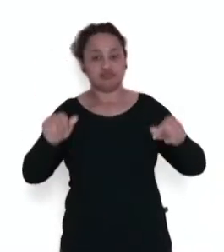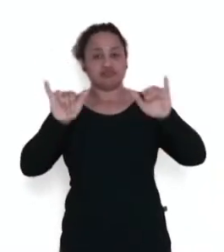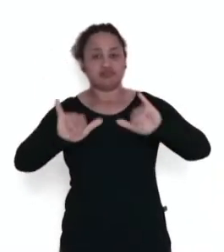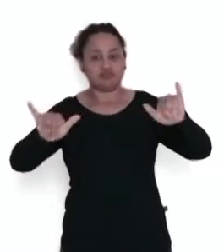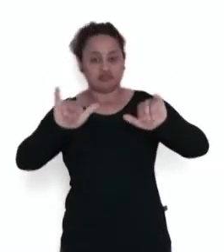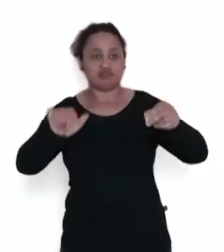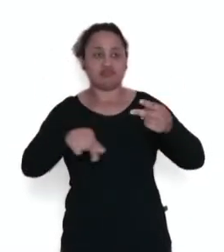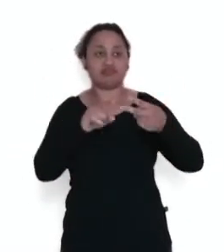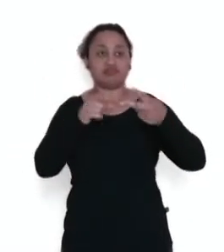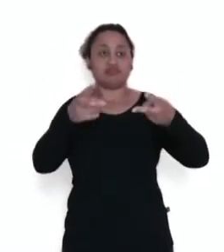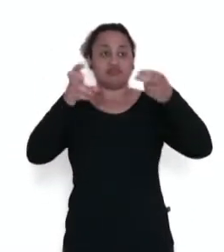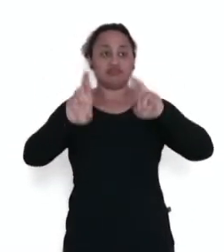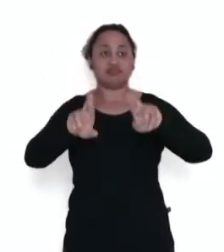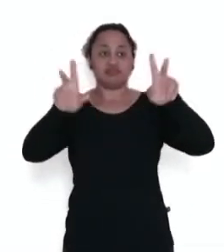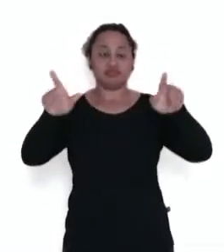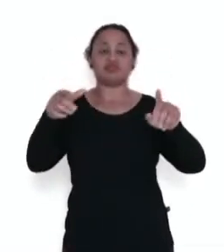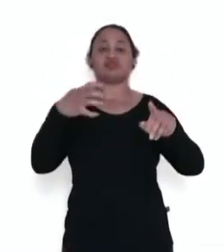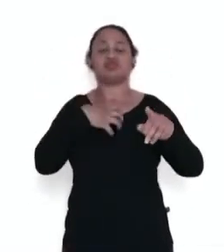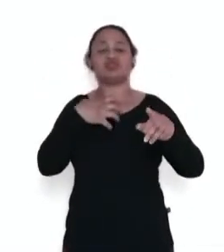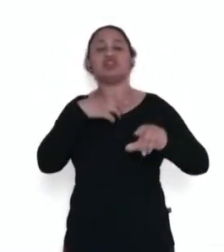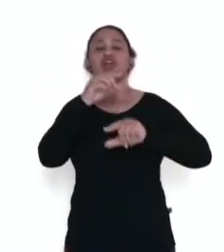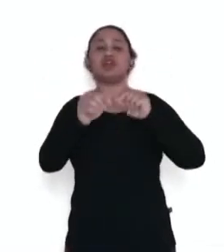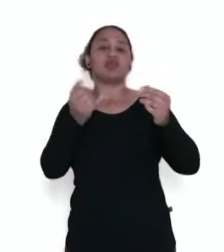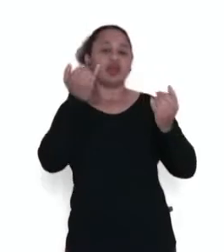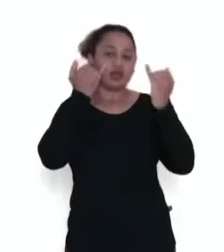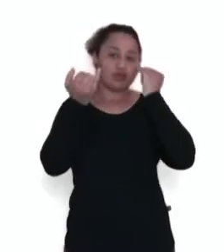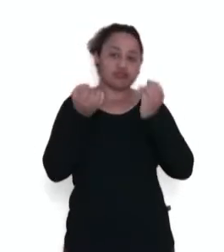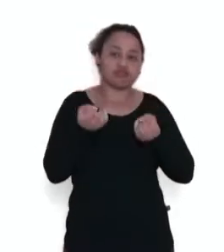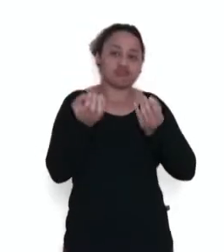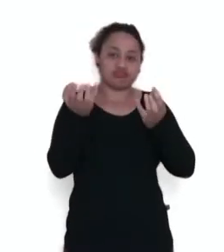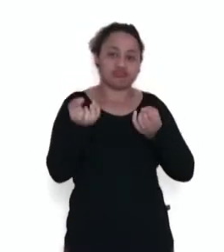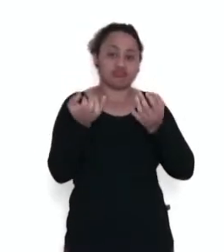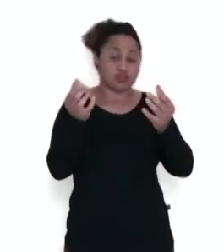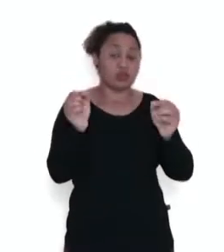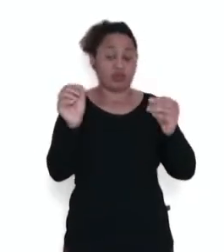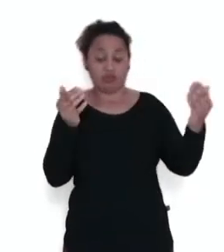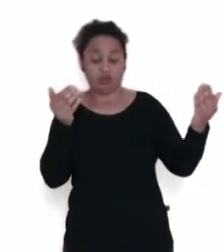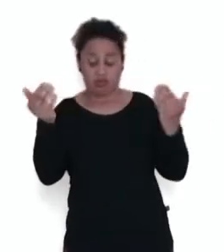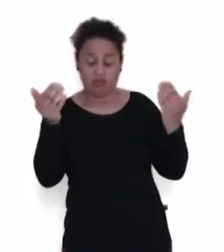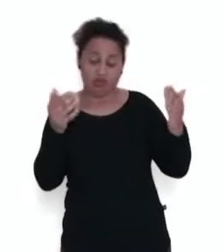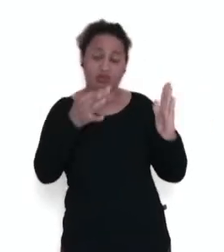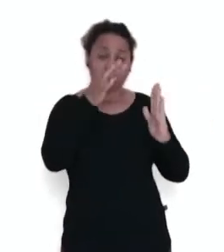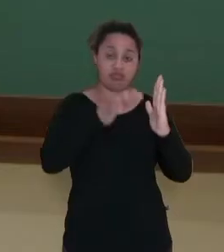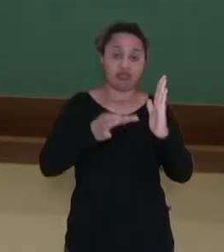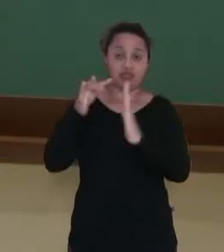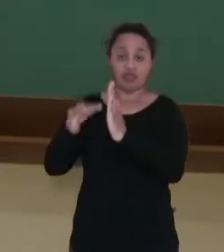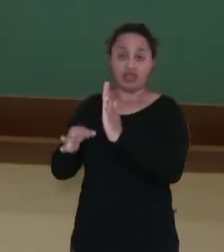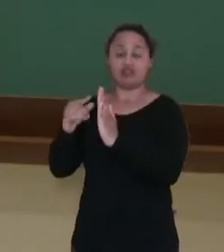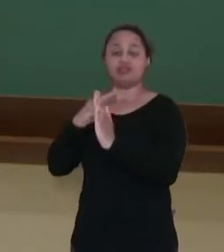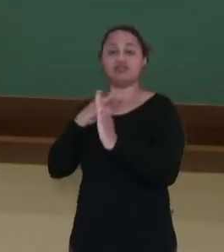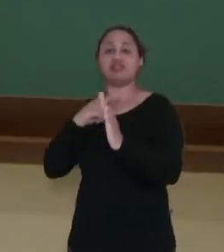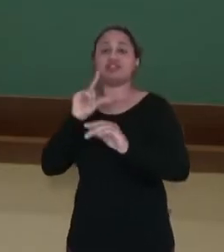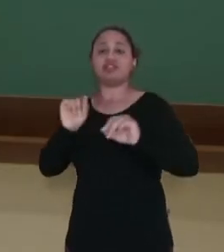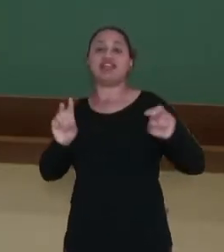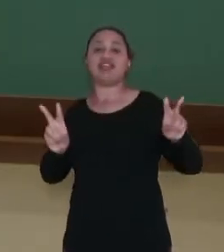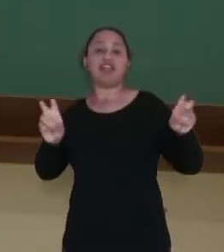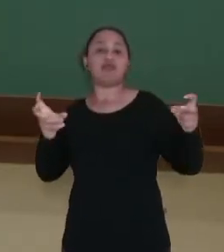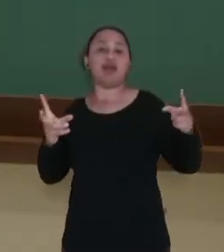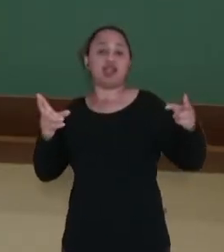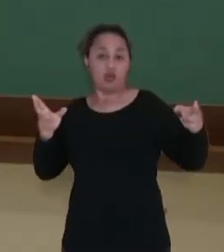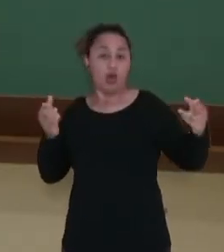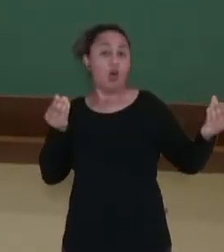Reconhecer diferentes formas de tratar uma informação na comparação de textos que tratam do mesmo